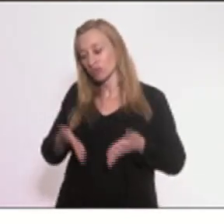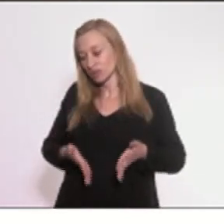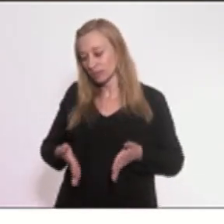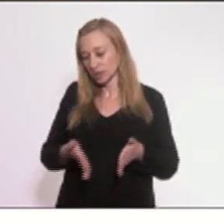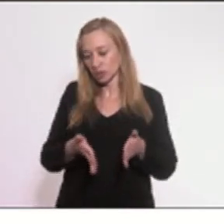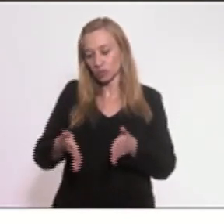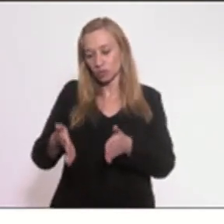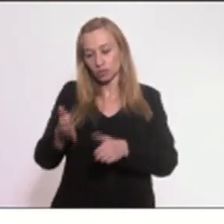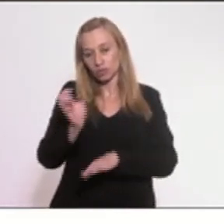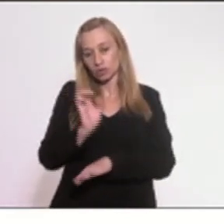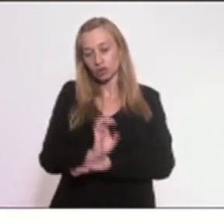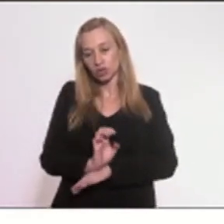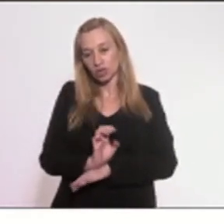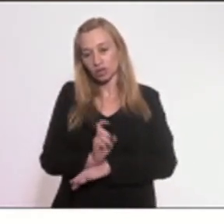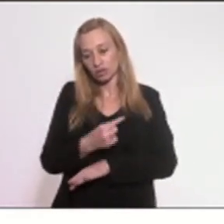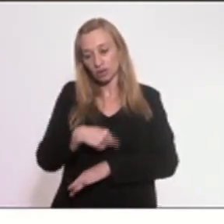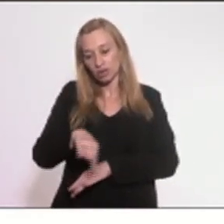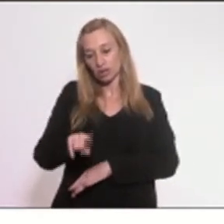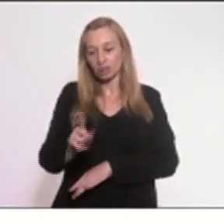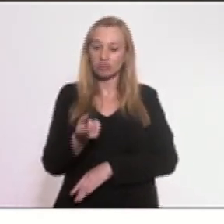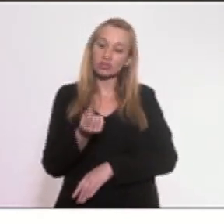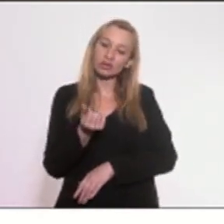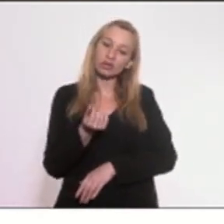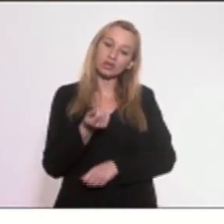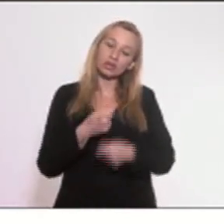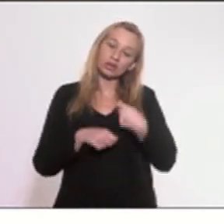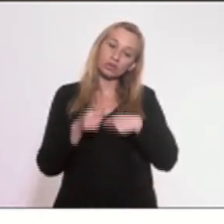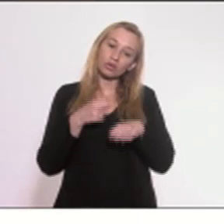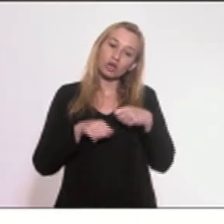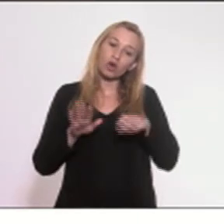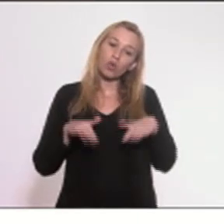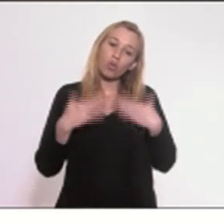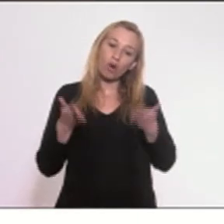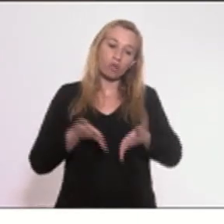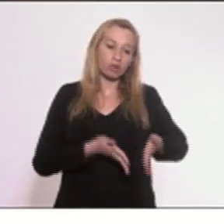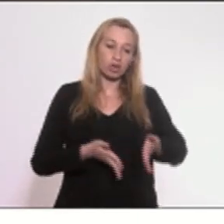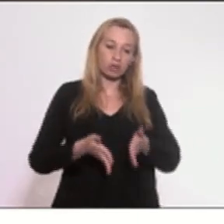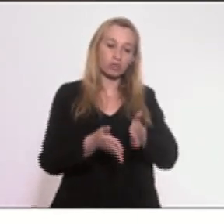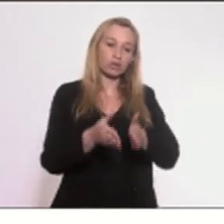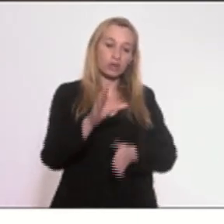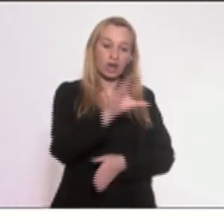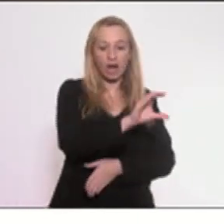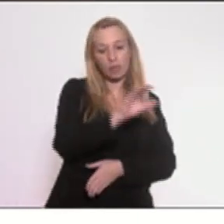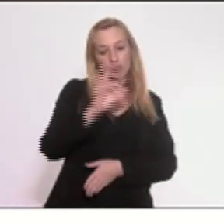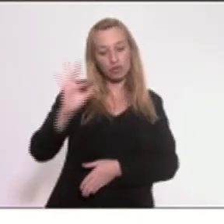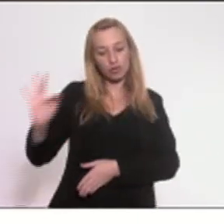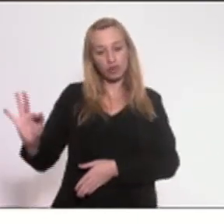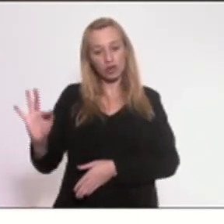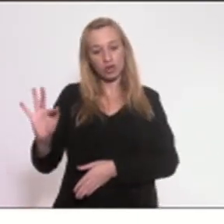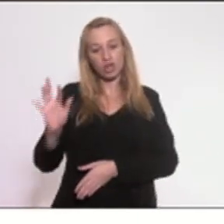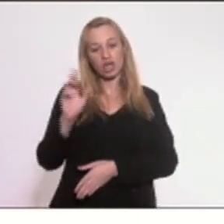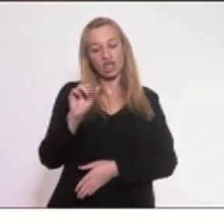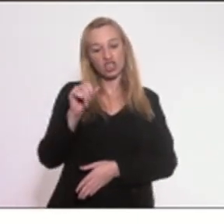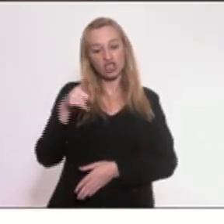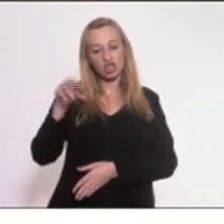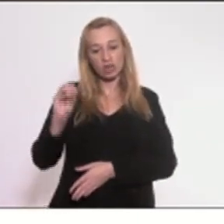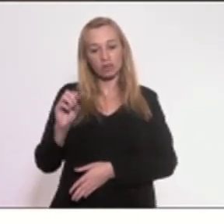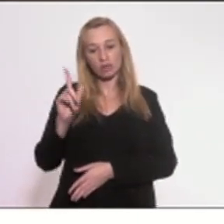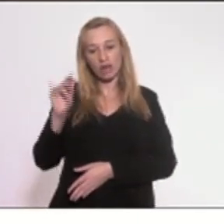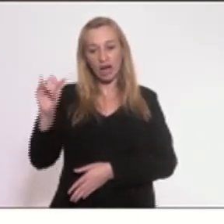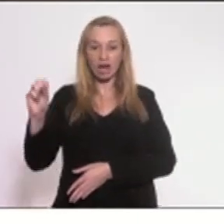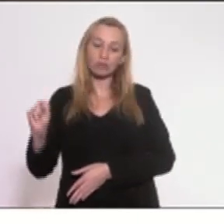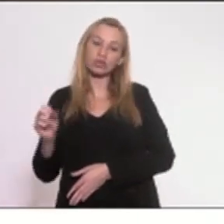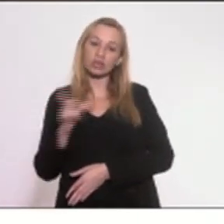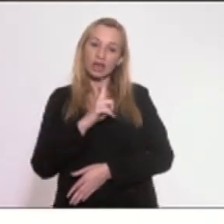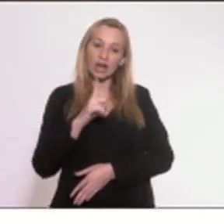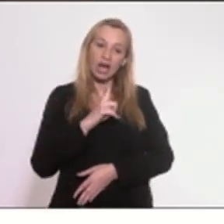nosso Estado terá na economia, qual o caminho que Cabo Frio, a região dos lagos, terá se